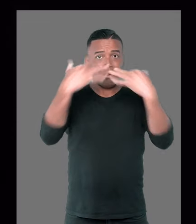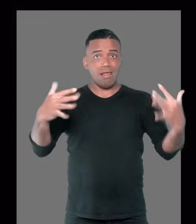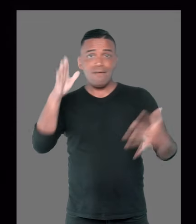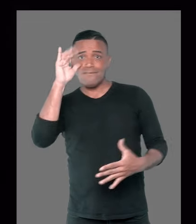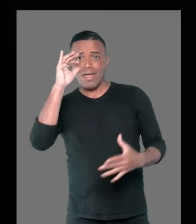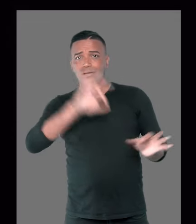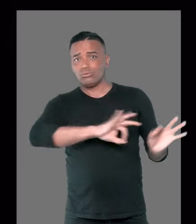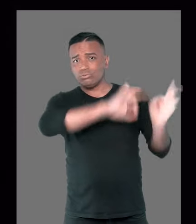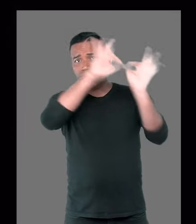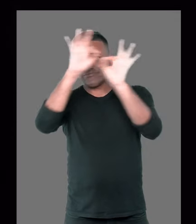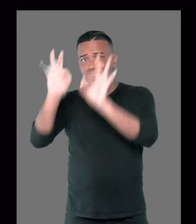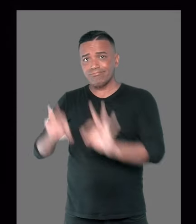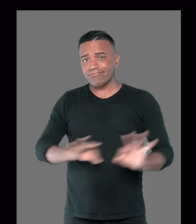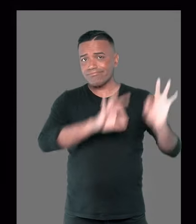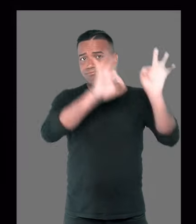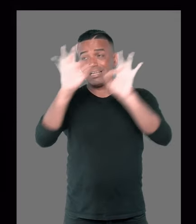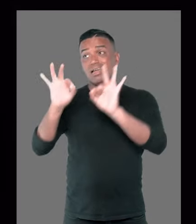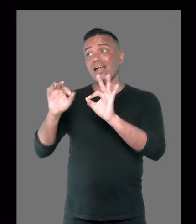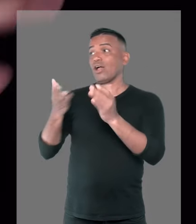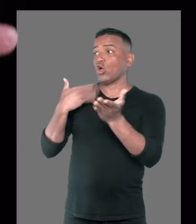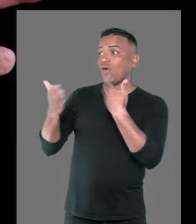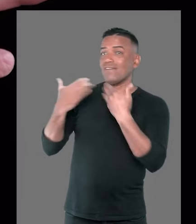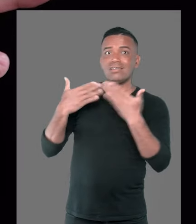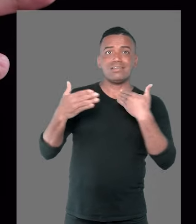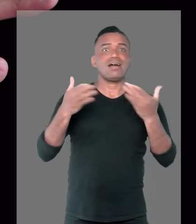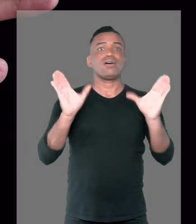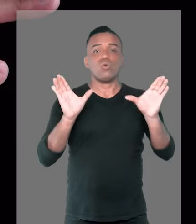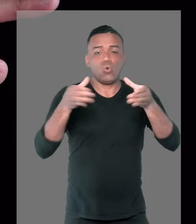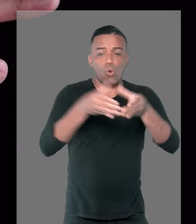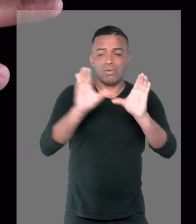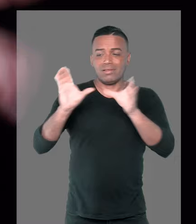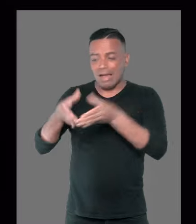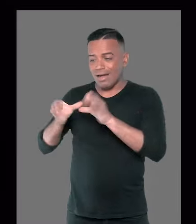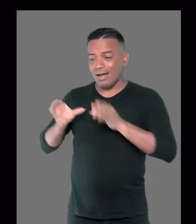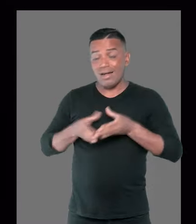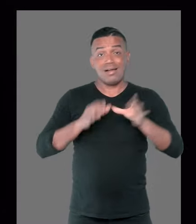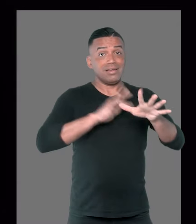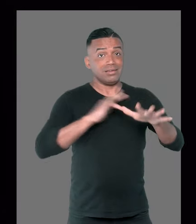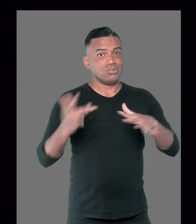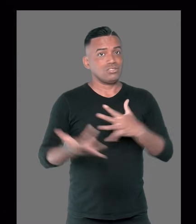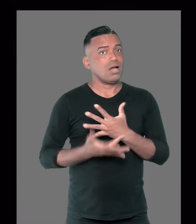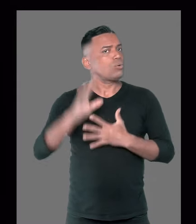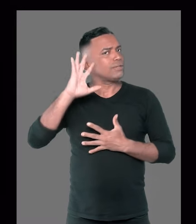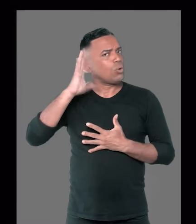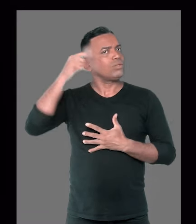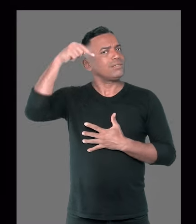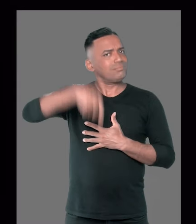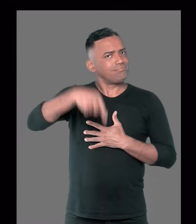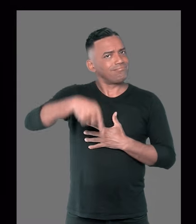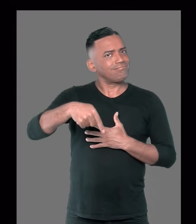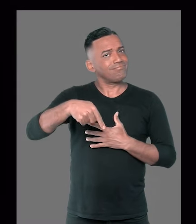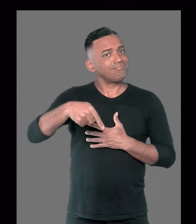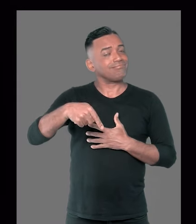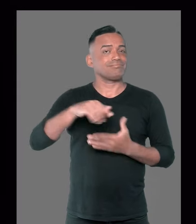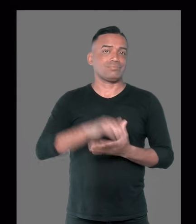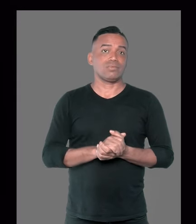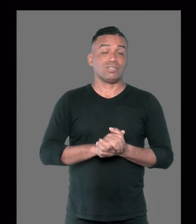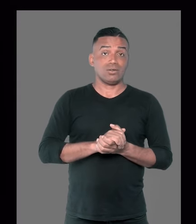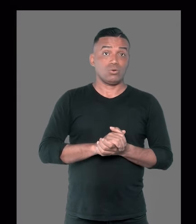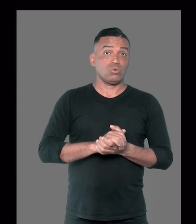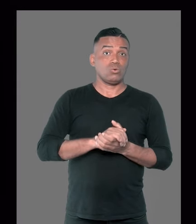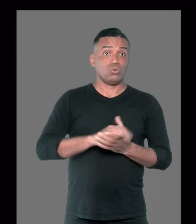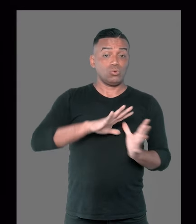estariam dizendo umas para as outras nas suas comunidades nas suas redes sociais O que era que estaria acontecendo aqui no mundo